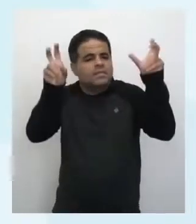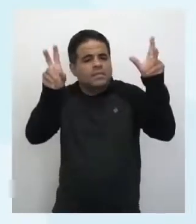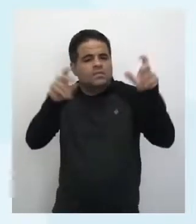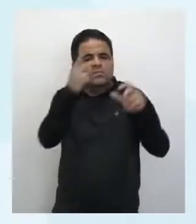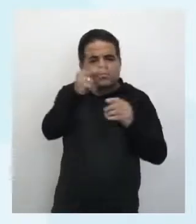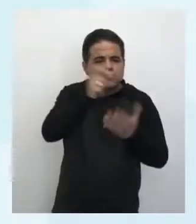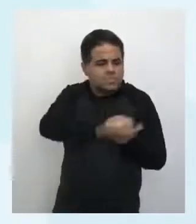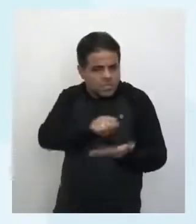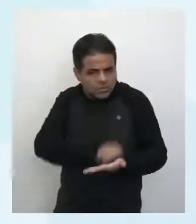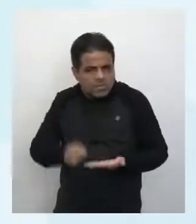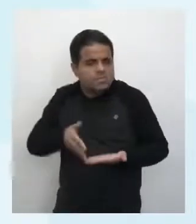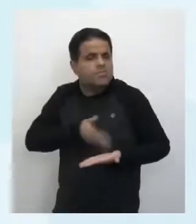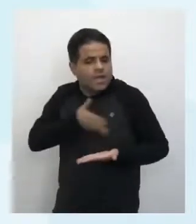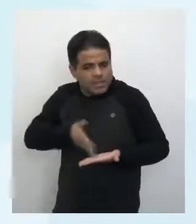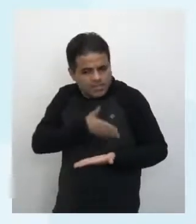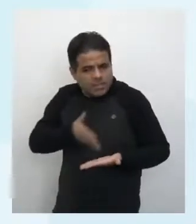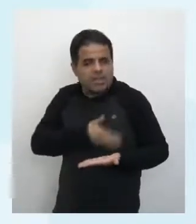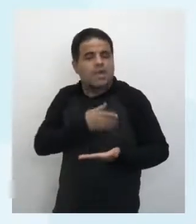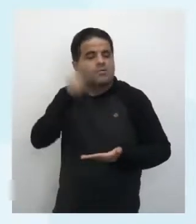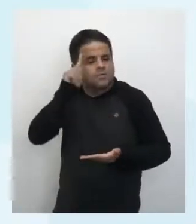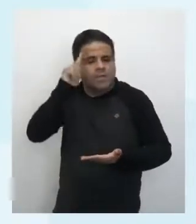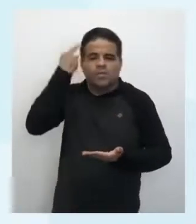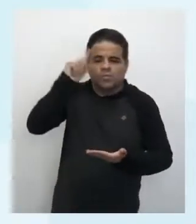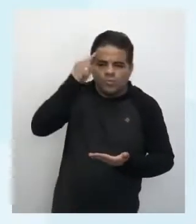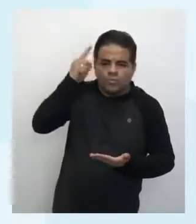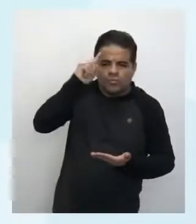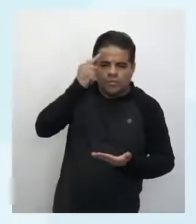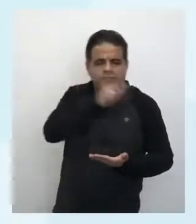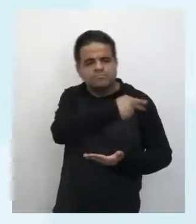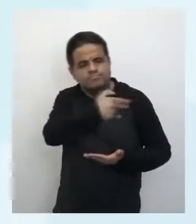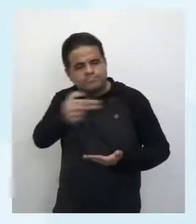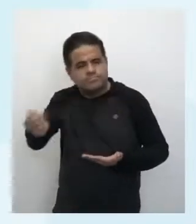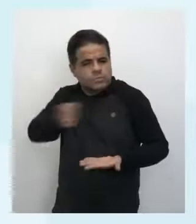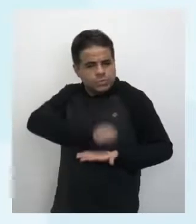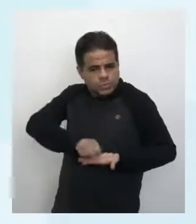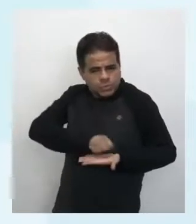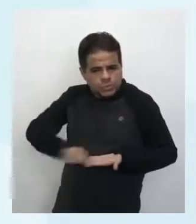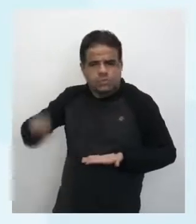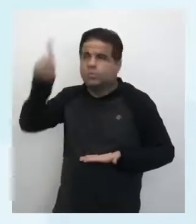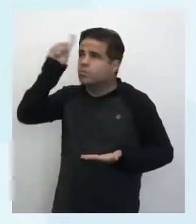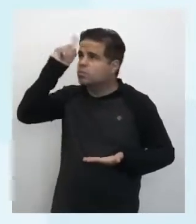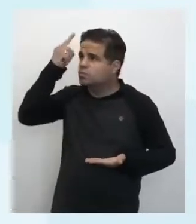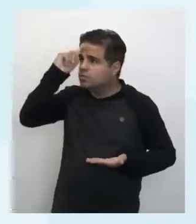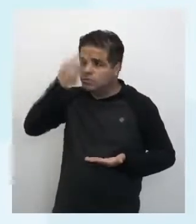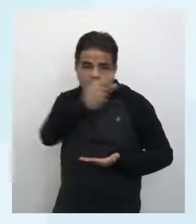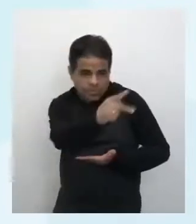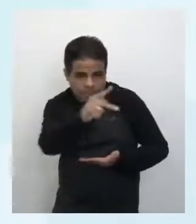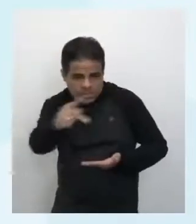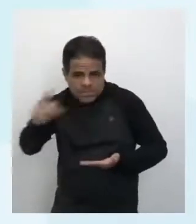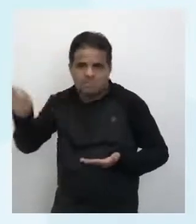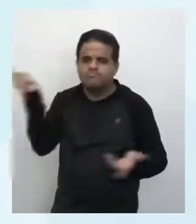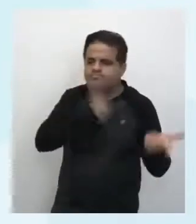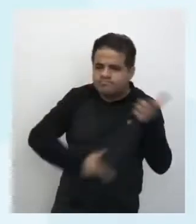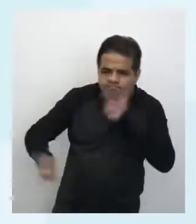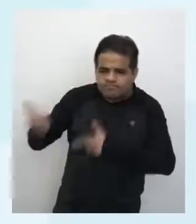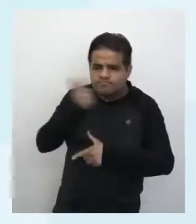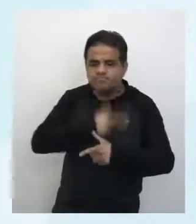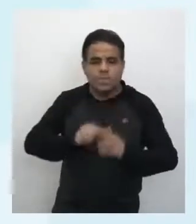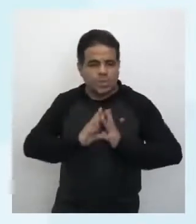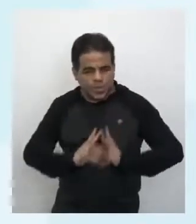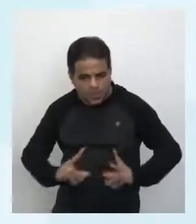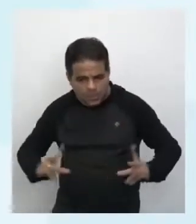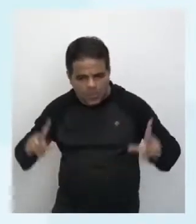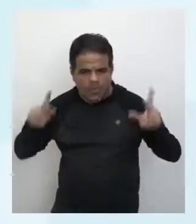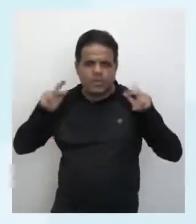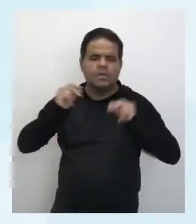suas anotações no caderno, tire as suas dúvidas, né? Também anotem as suas dúvidas para que vocês consigam, então, solucionar